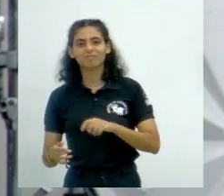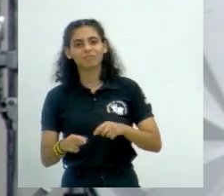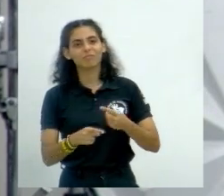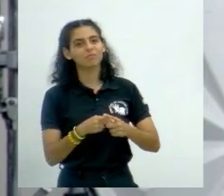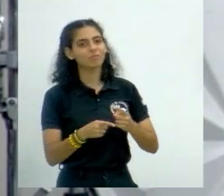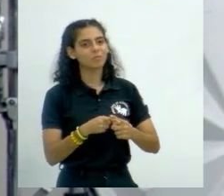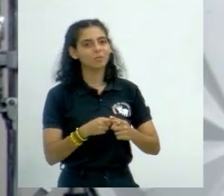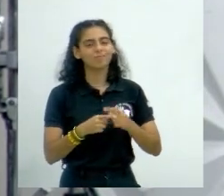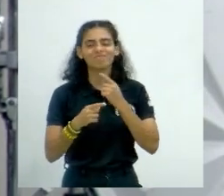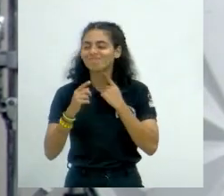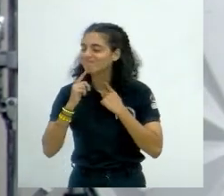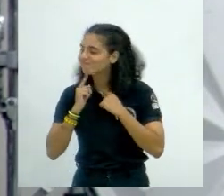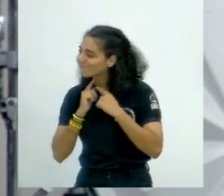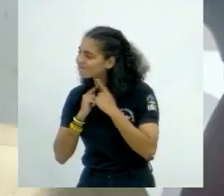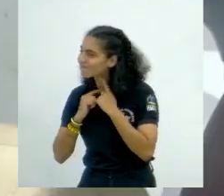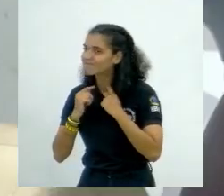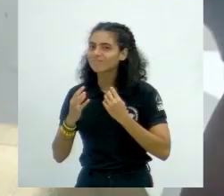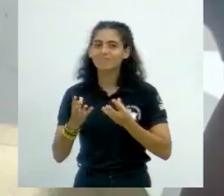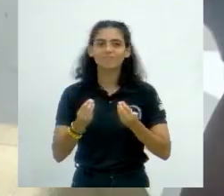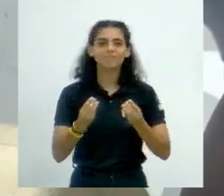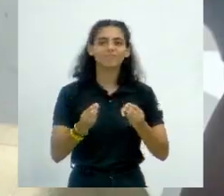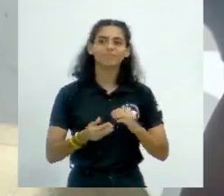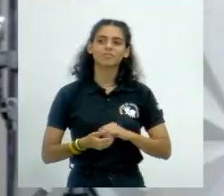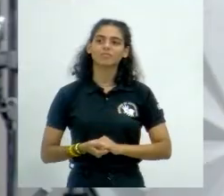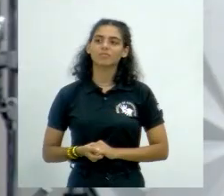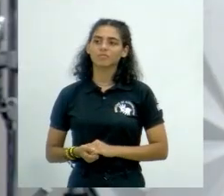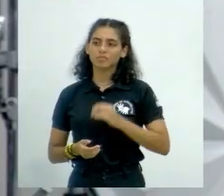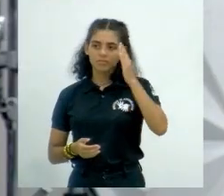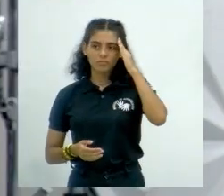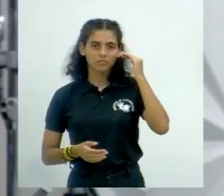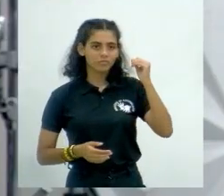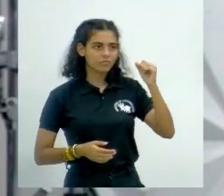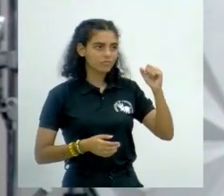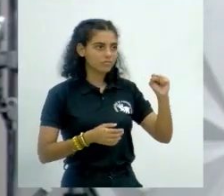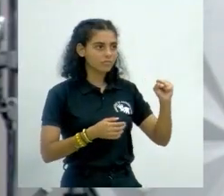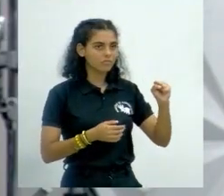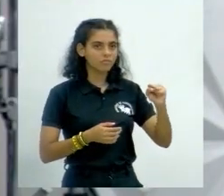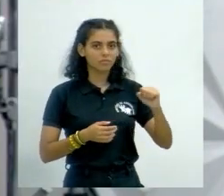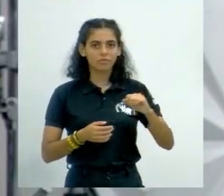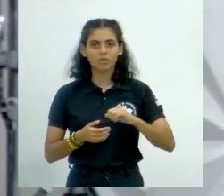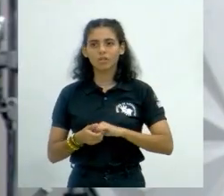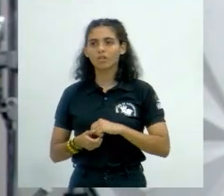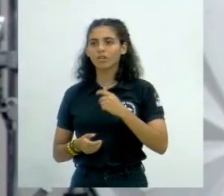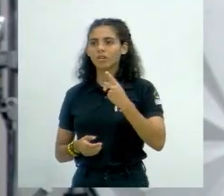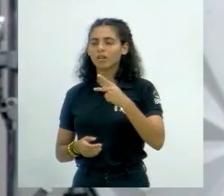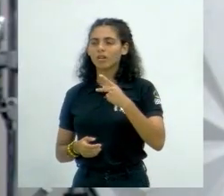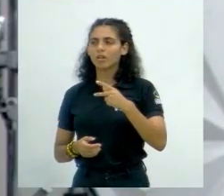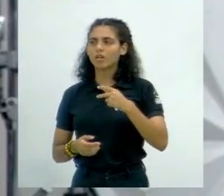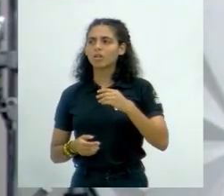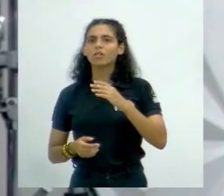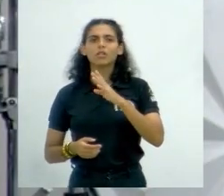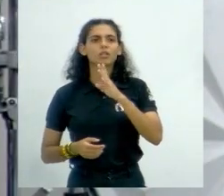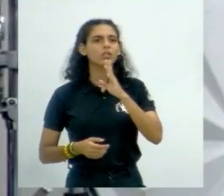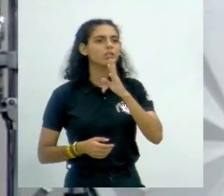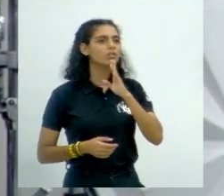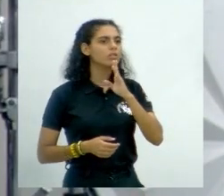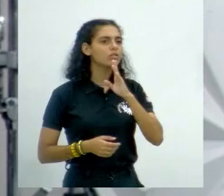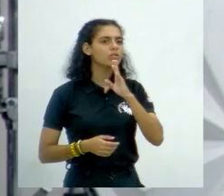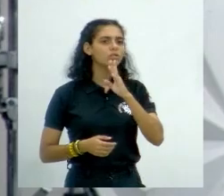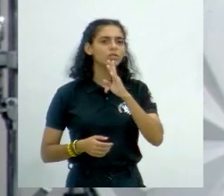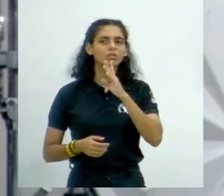Salomão fala sobre o ser sábio aos próprios olhos, a gente tem uma inversão daquilo que deveria ser